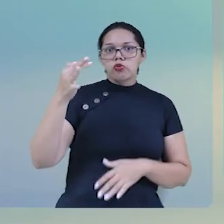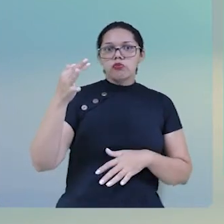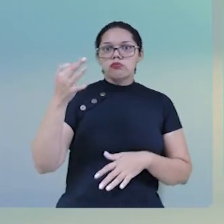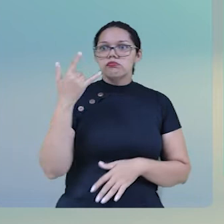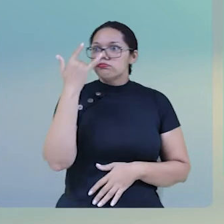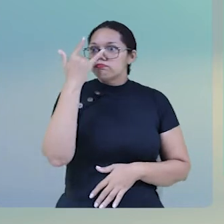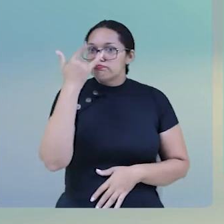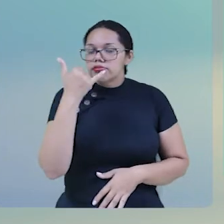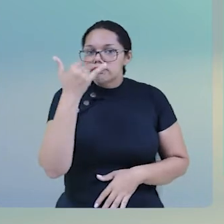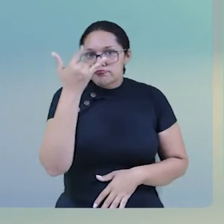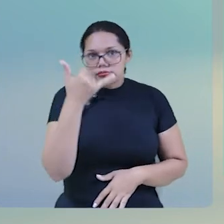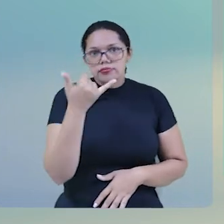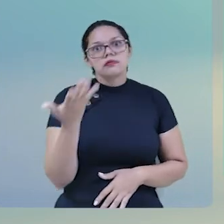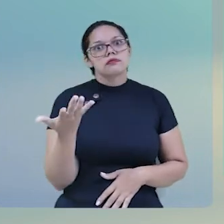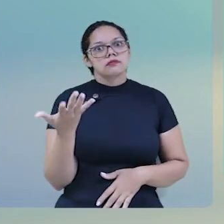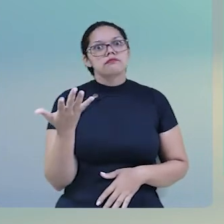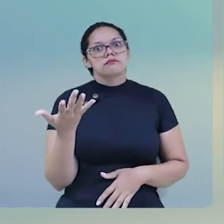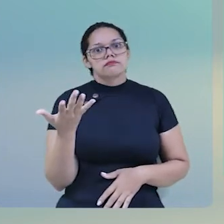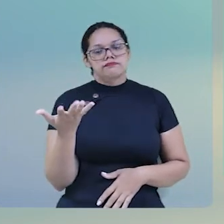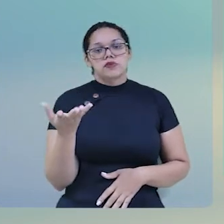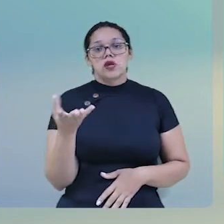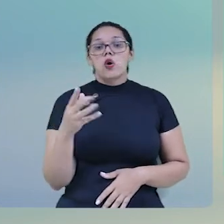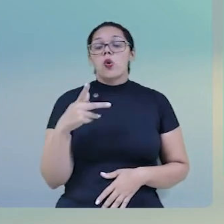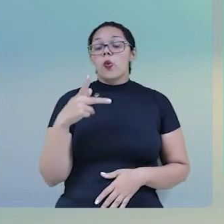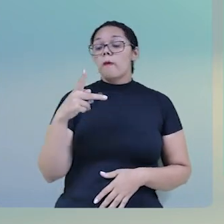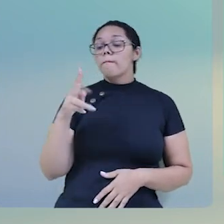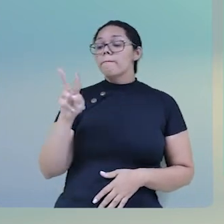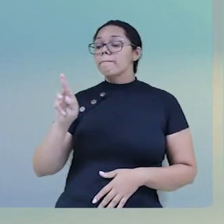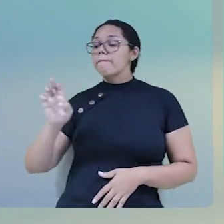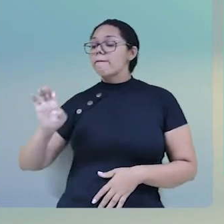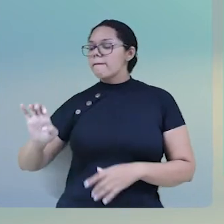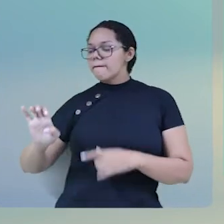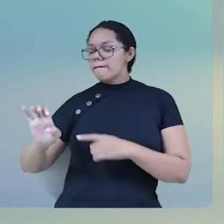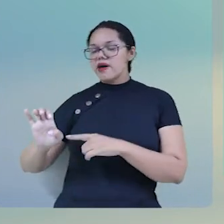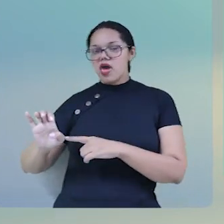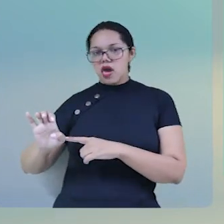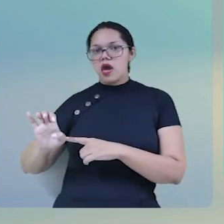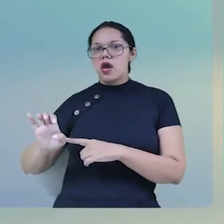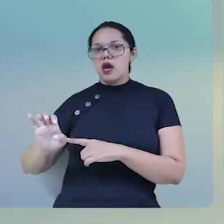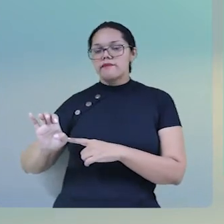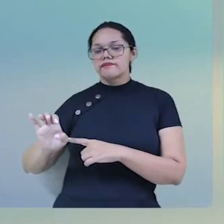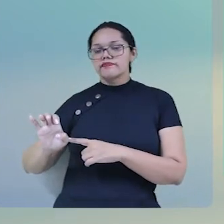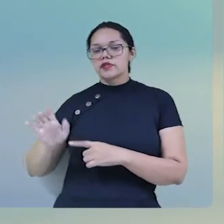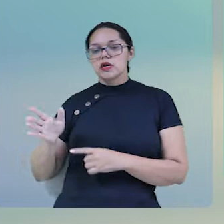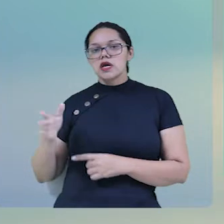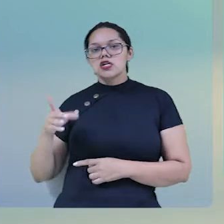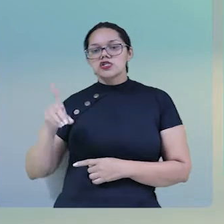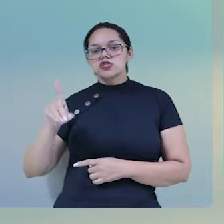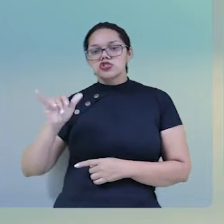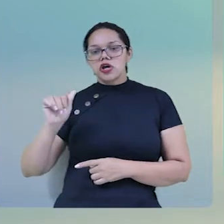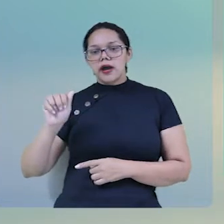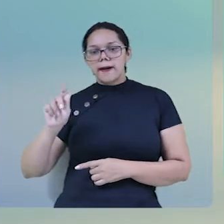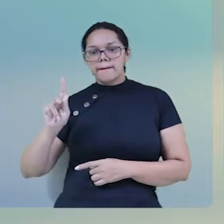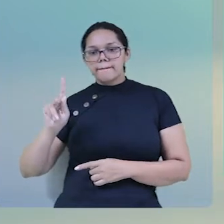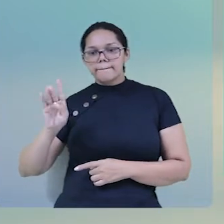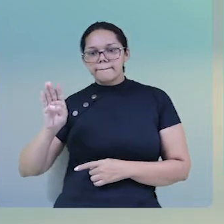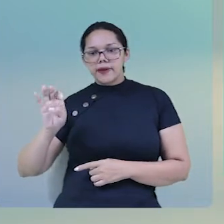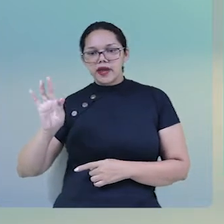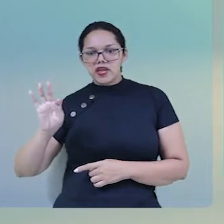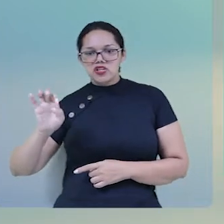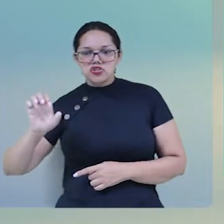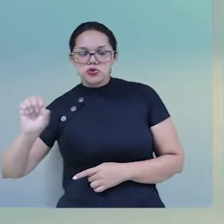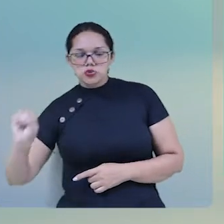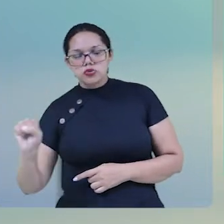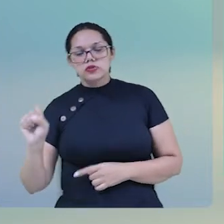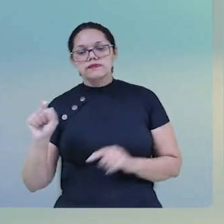por causa de uma simples diabetes. O pé diabético, já ouviram falar no pé diabético? É quando uma área